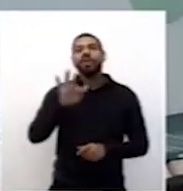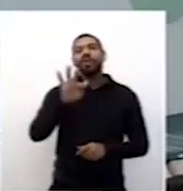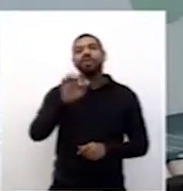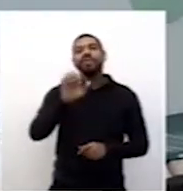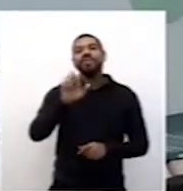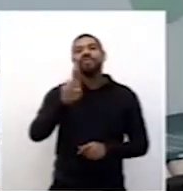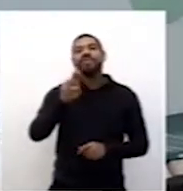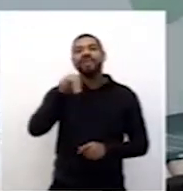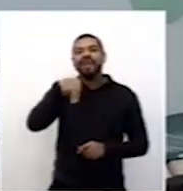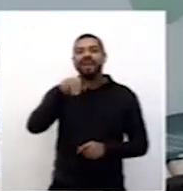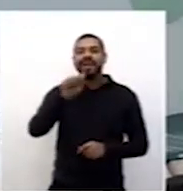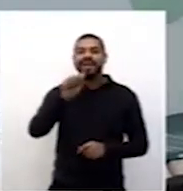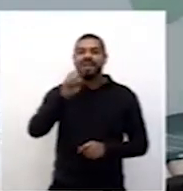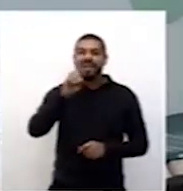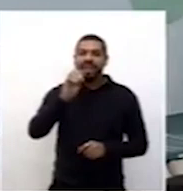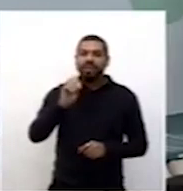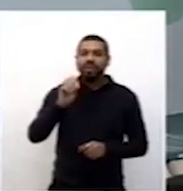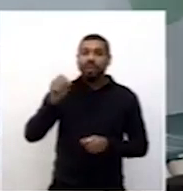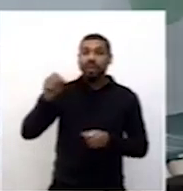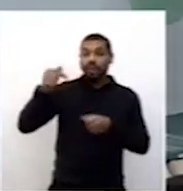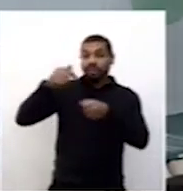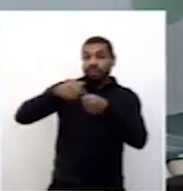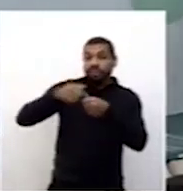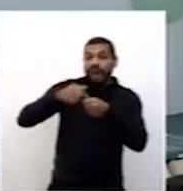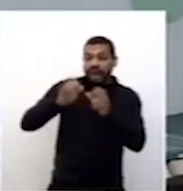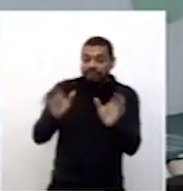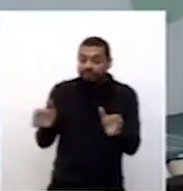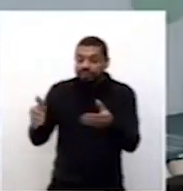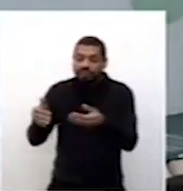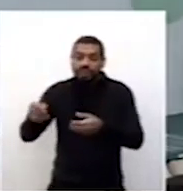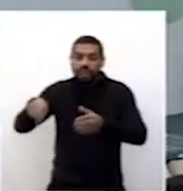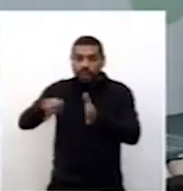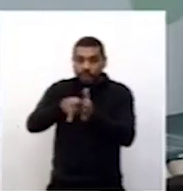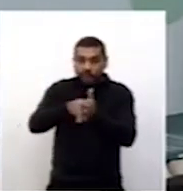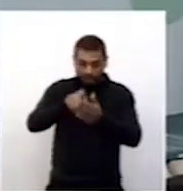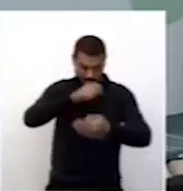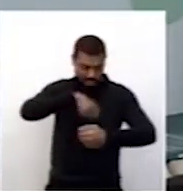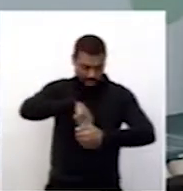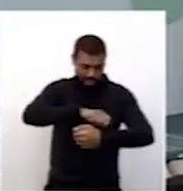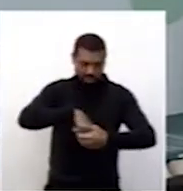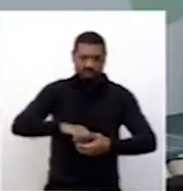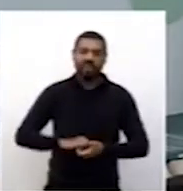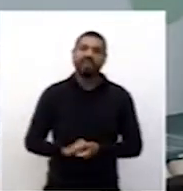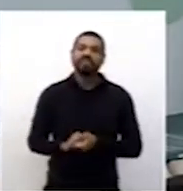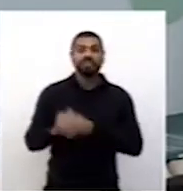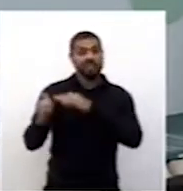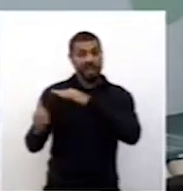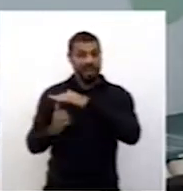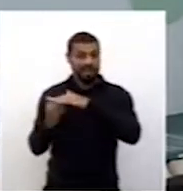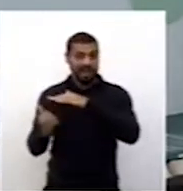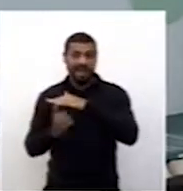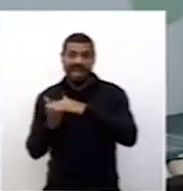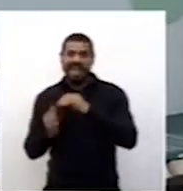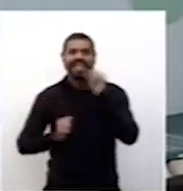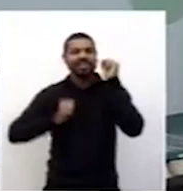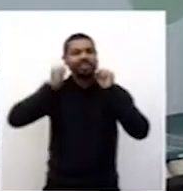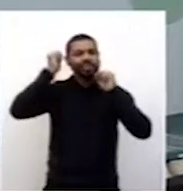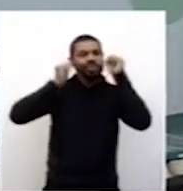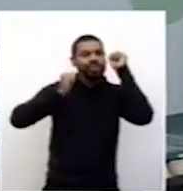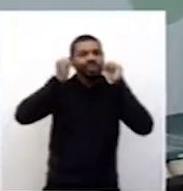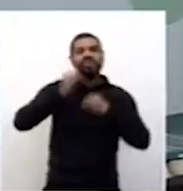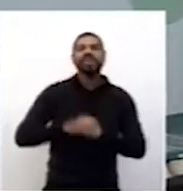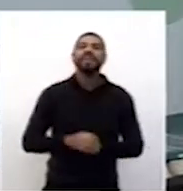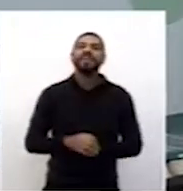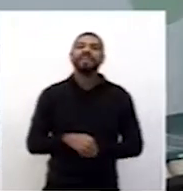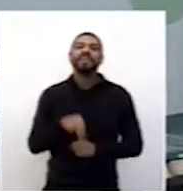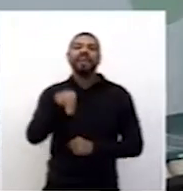disse que o gás de cozinha, kitchen gas, companies, né, as empresas, a indústria. O Nathan está